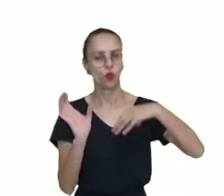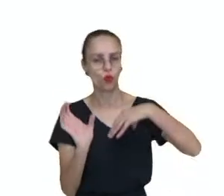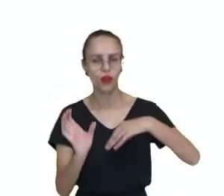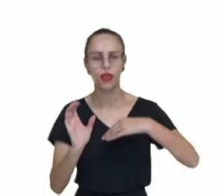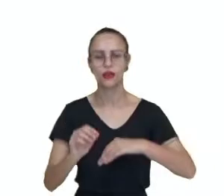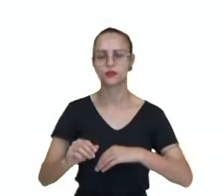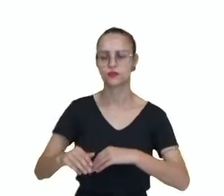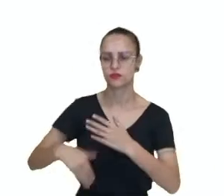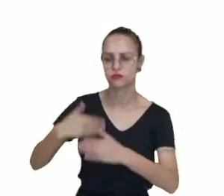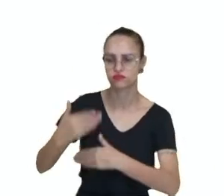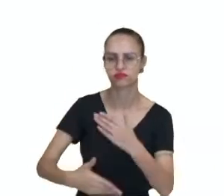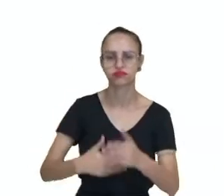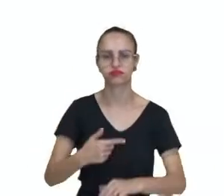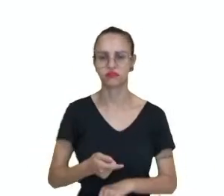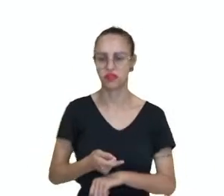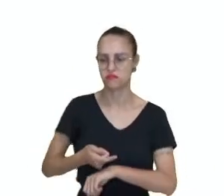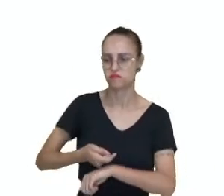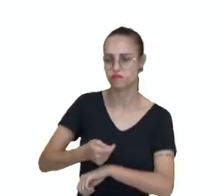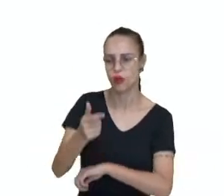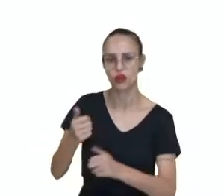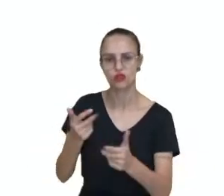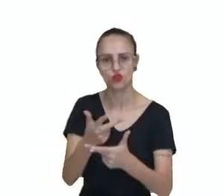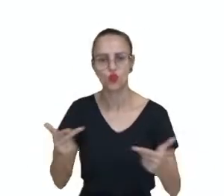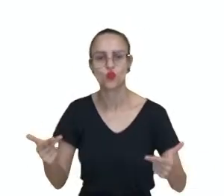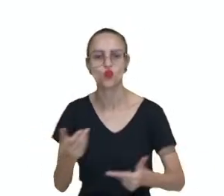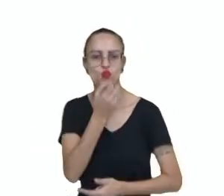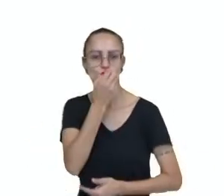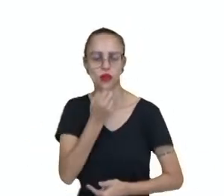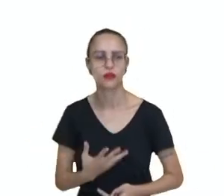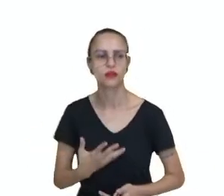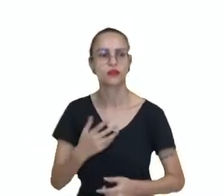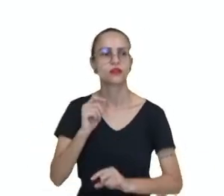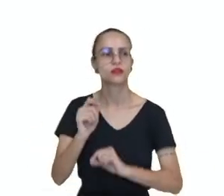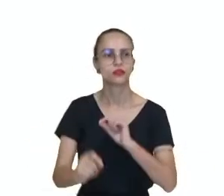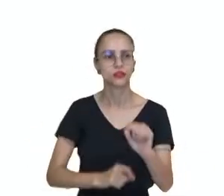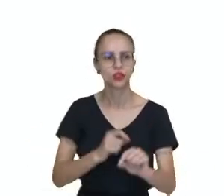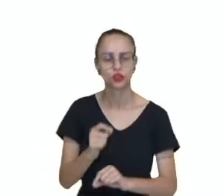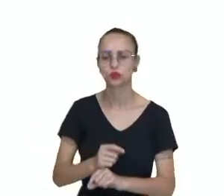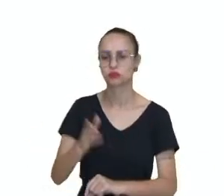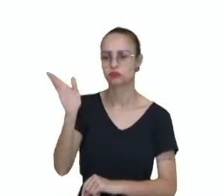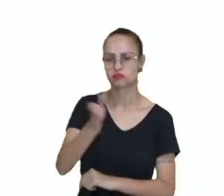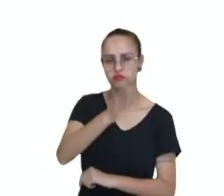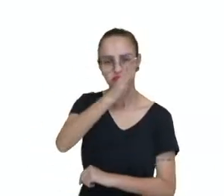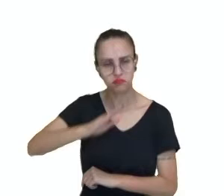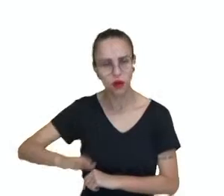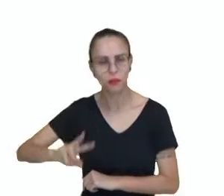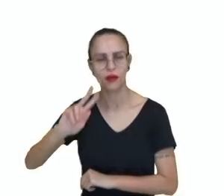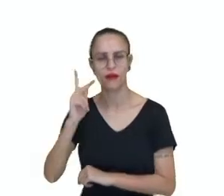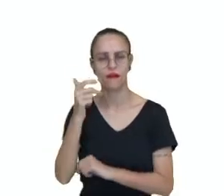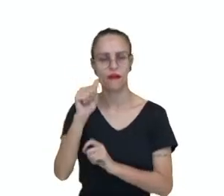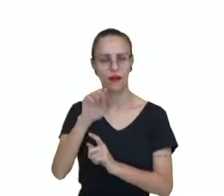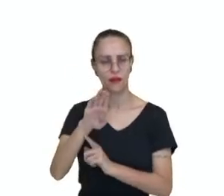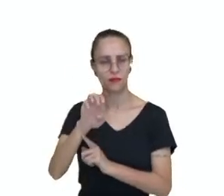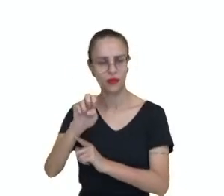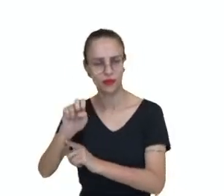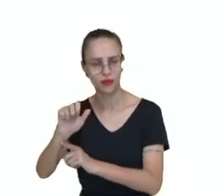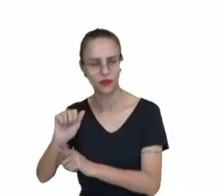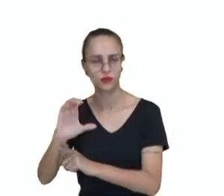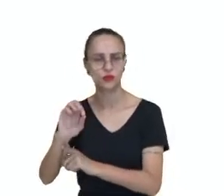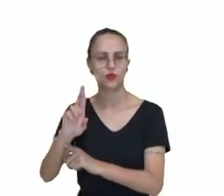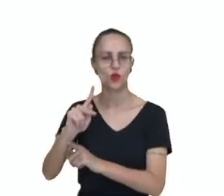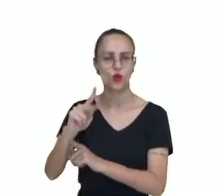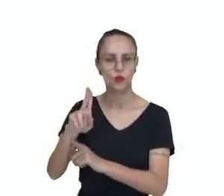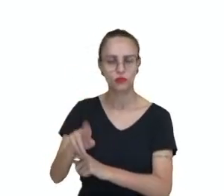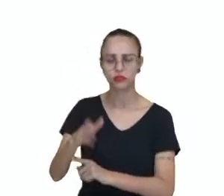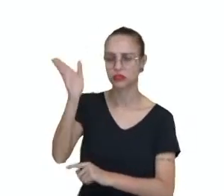o confisco de bens, suspensos os habeas corpus políticos, restabelecidas as cassações de